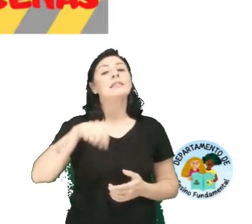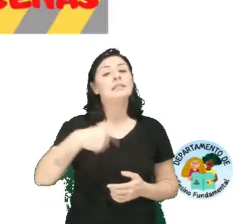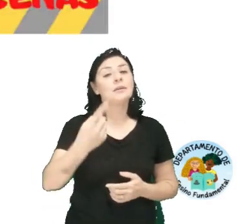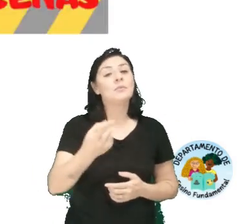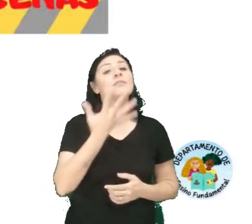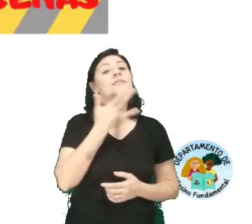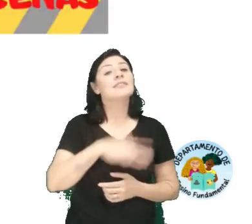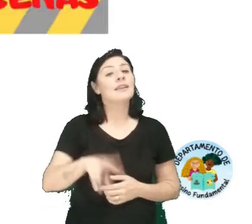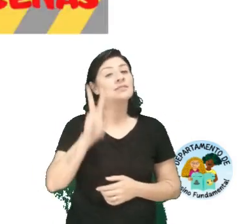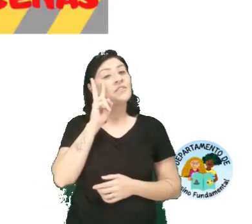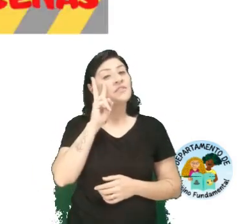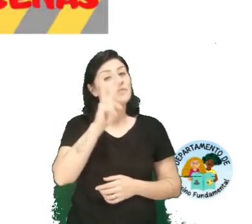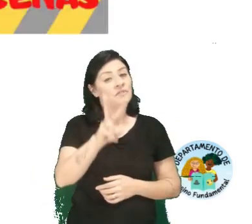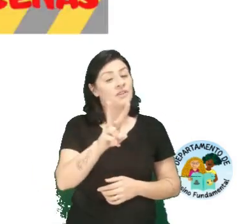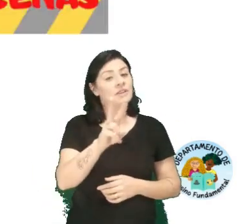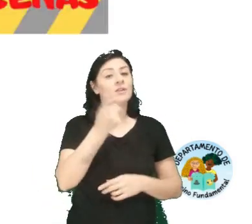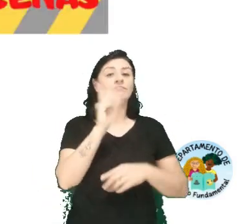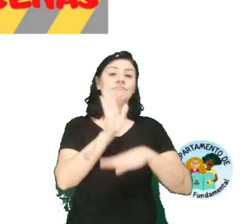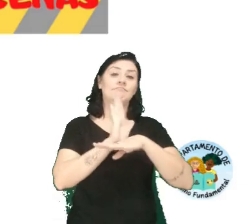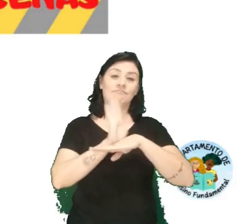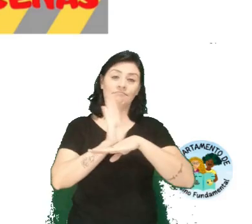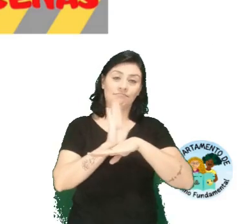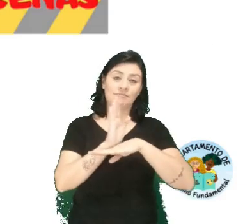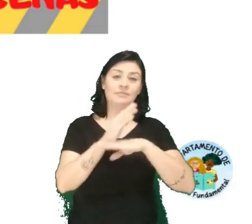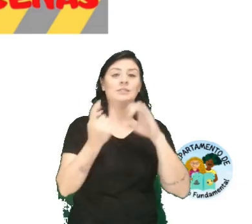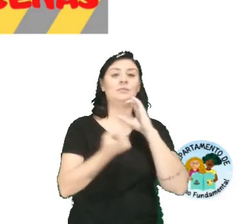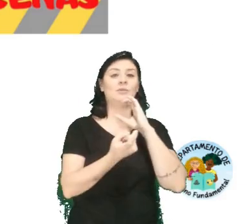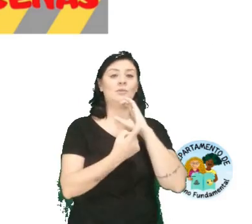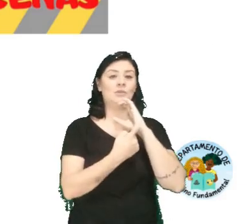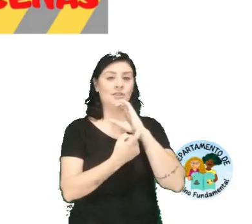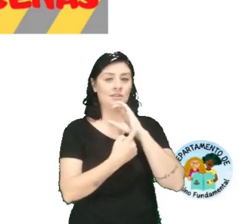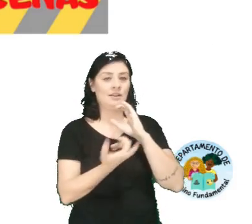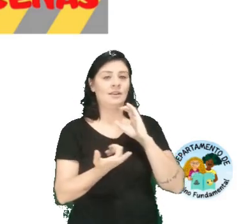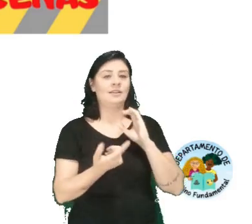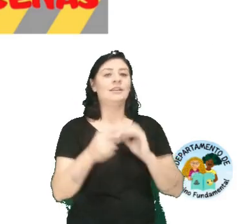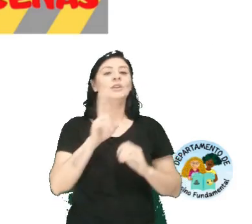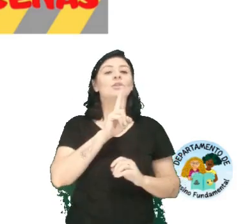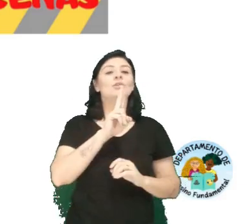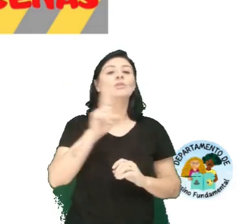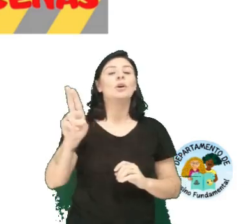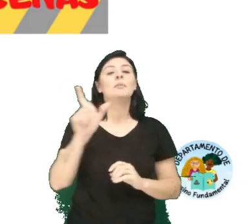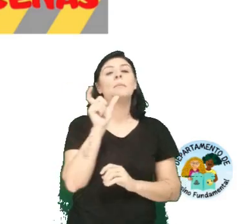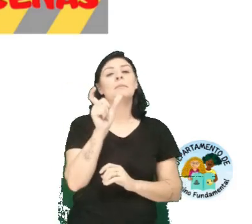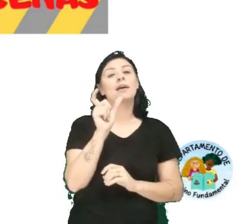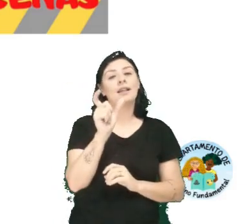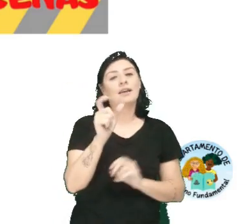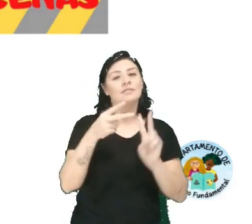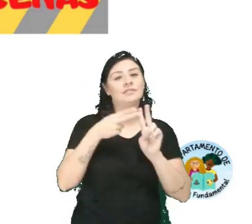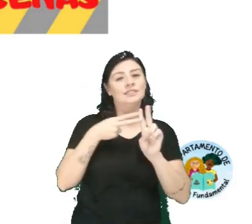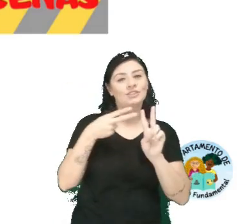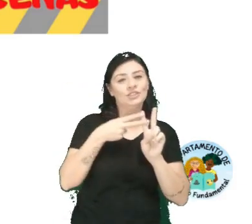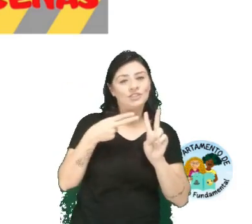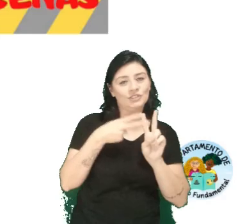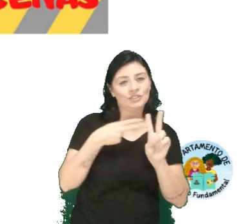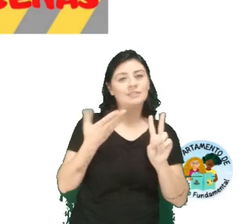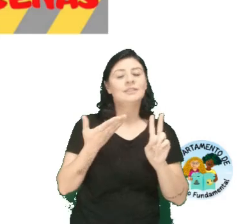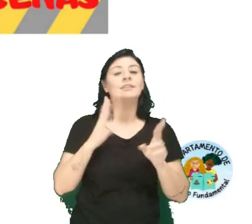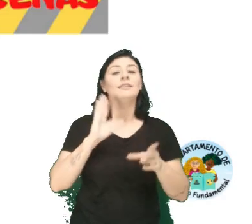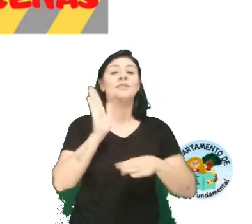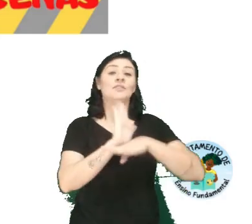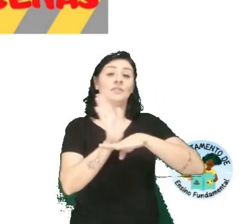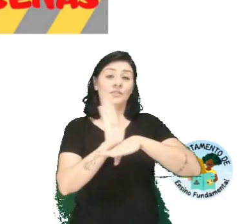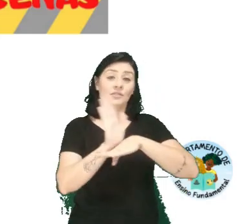crianças assistiram então a um vídeo do Conectar que se chama Palavras Indígenas. Então, é um